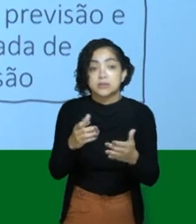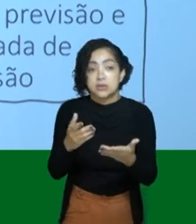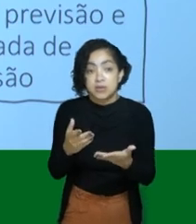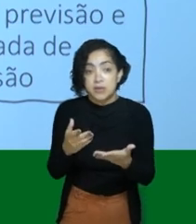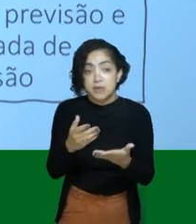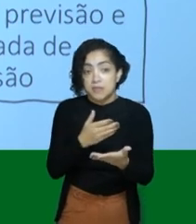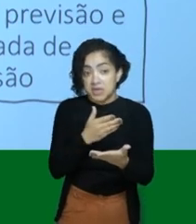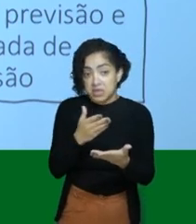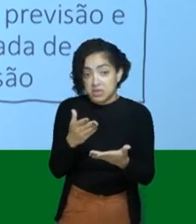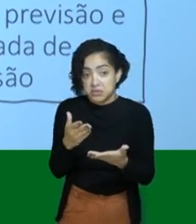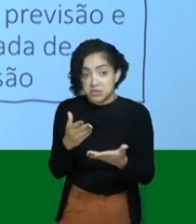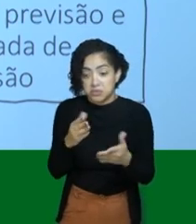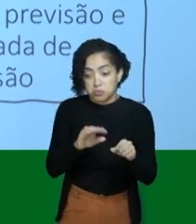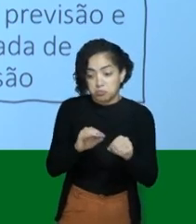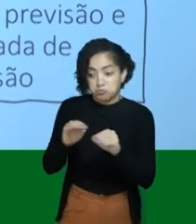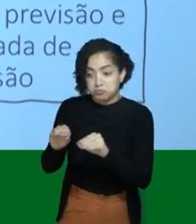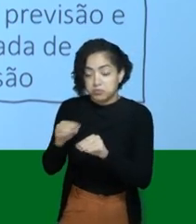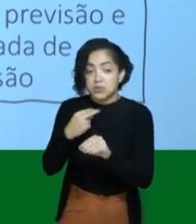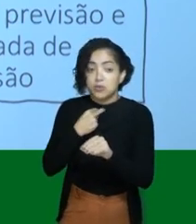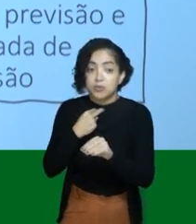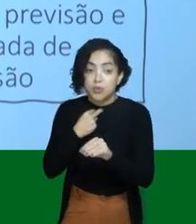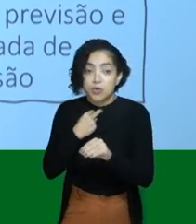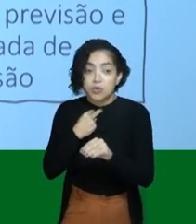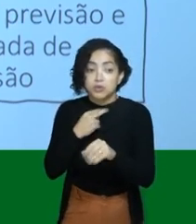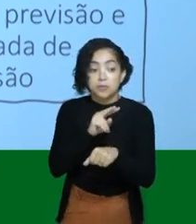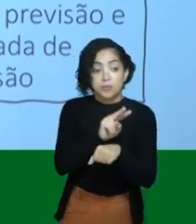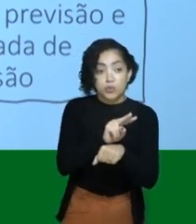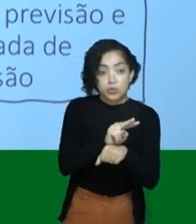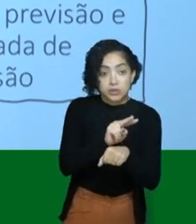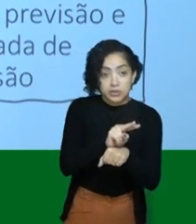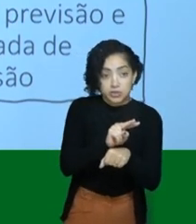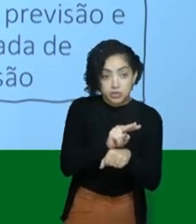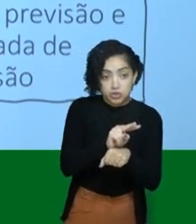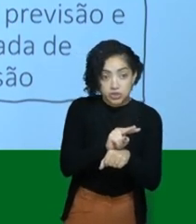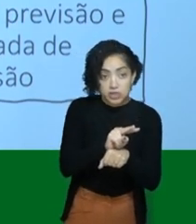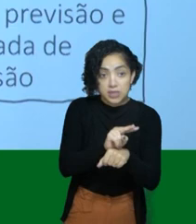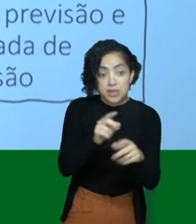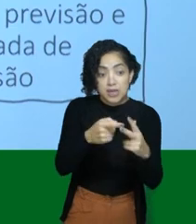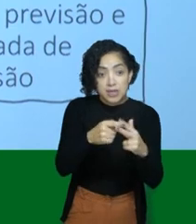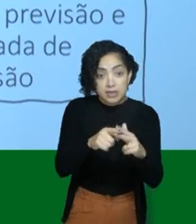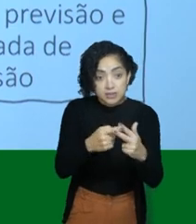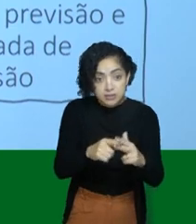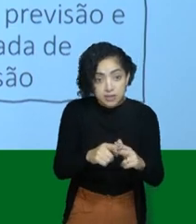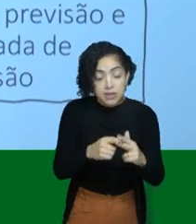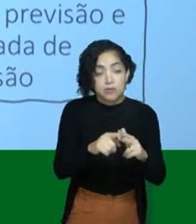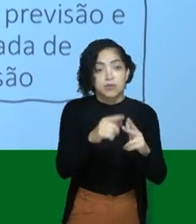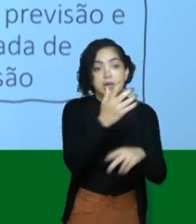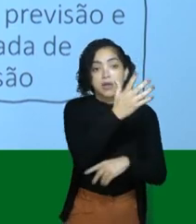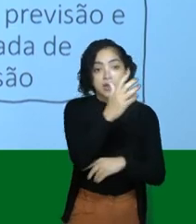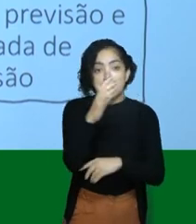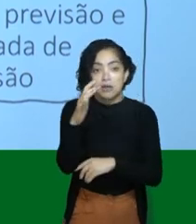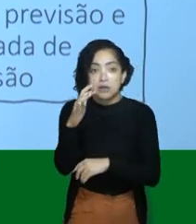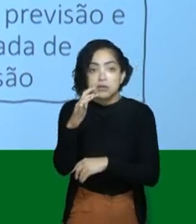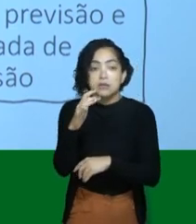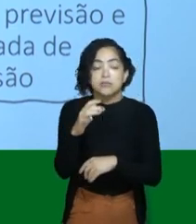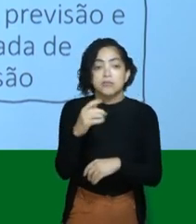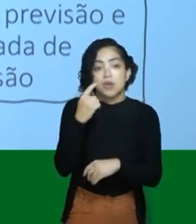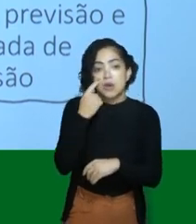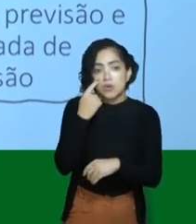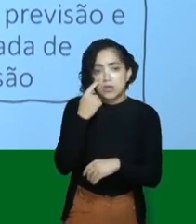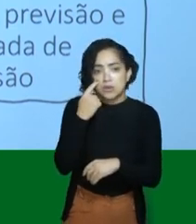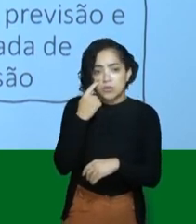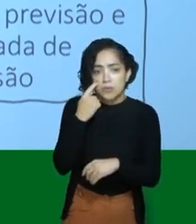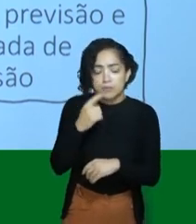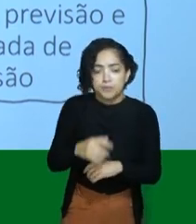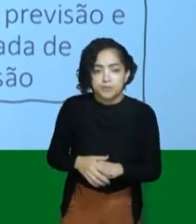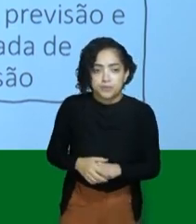Para aquelas que a gente não puder relocar, né? A gente tem que proteger, restaurar áreas de mata nativa, corpos de água. Aí, olha só, isso